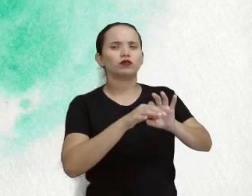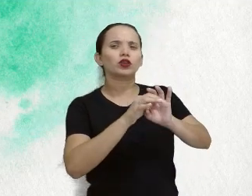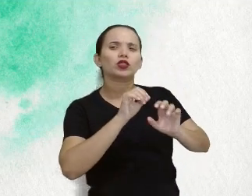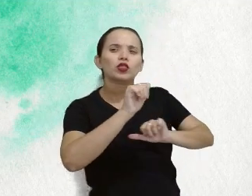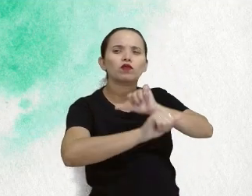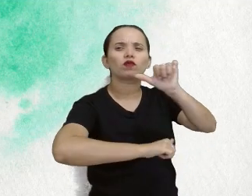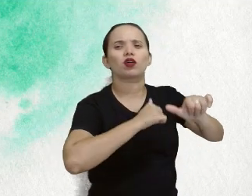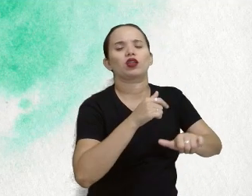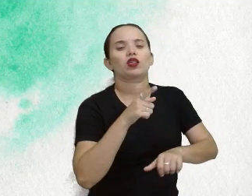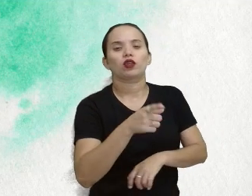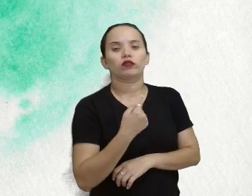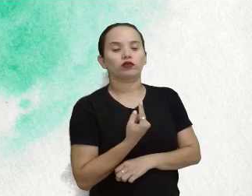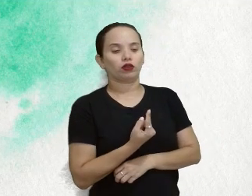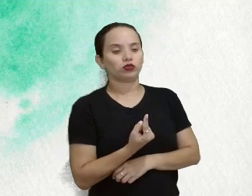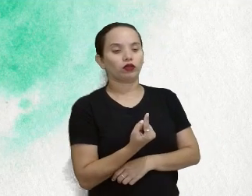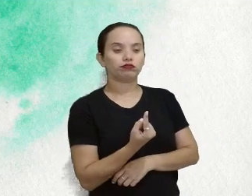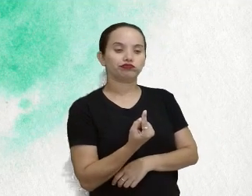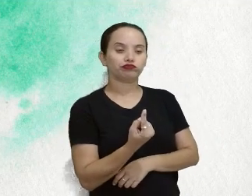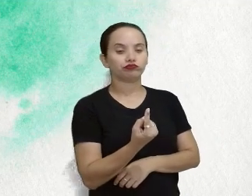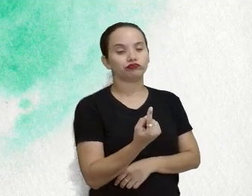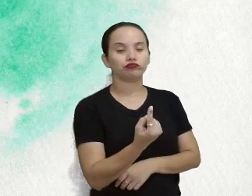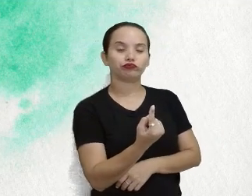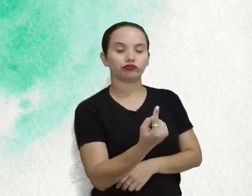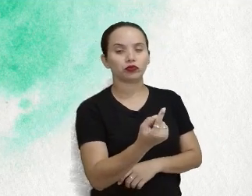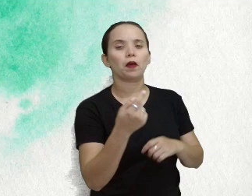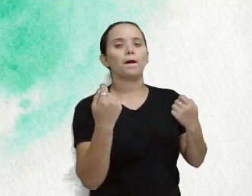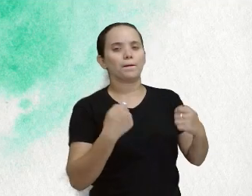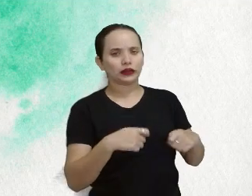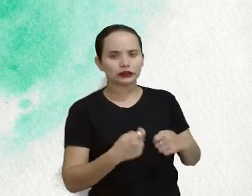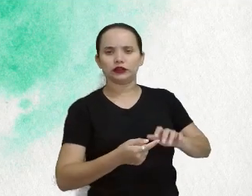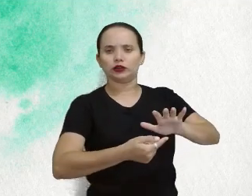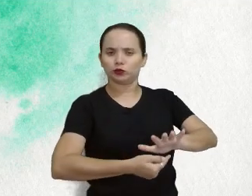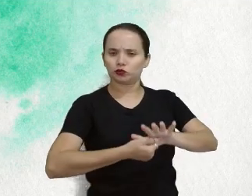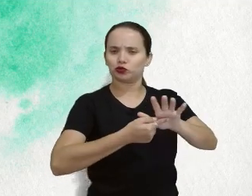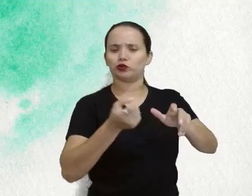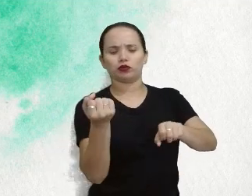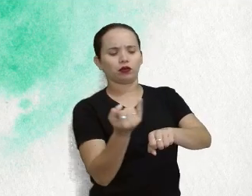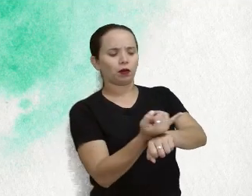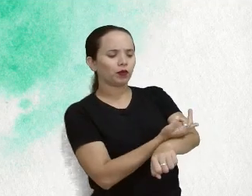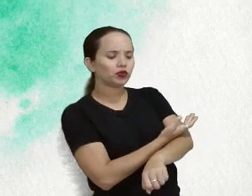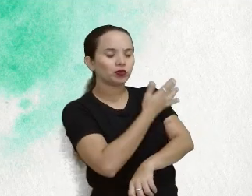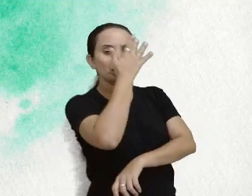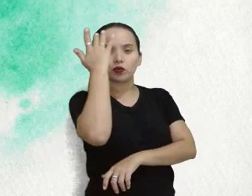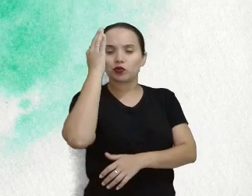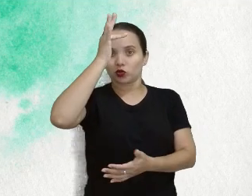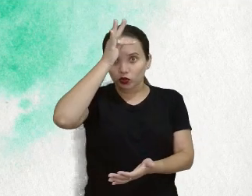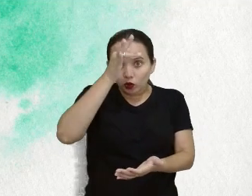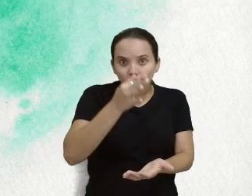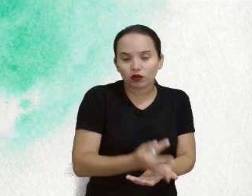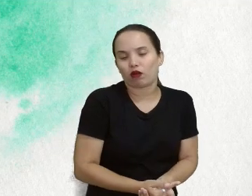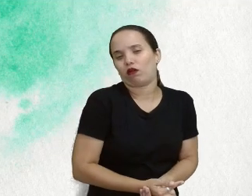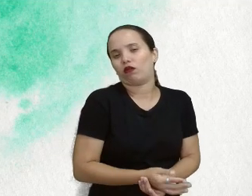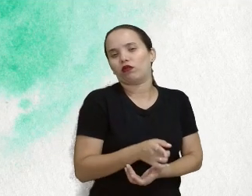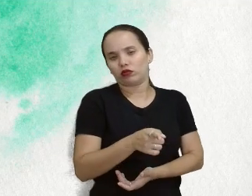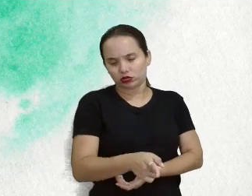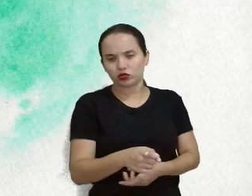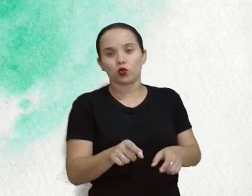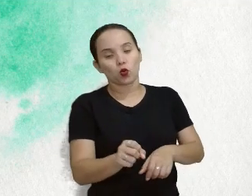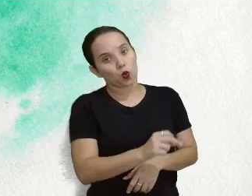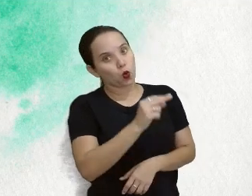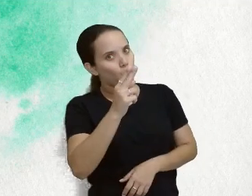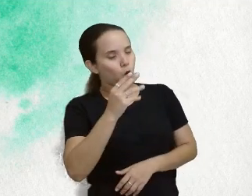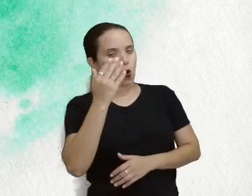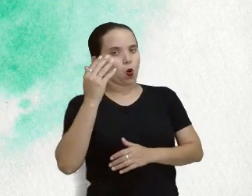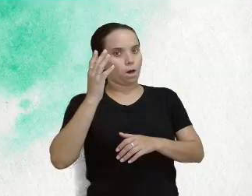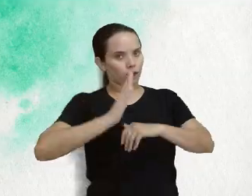preste atenção nas suas emoções. Expresse as suas emoções para as pessoas confiáveis ou profissionais especializados.